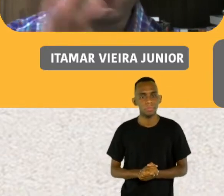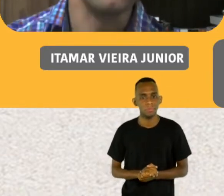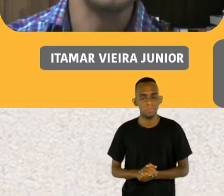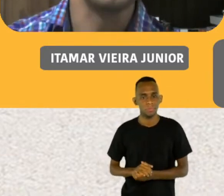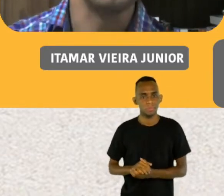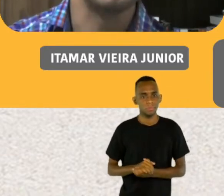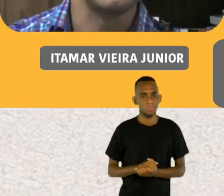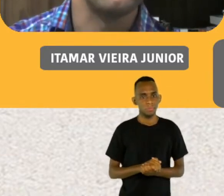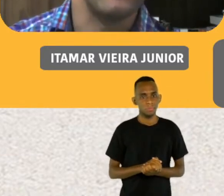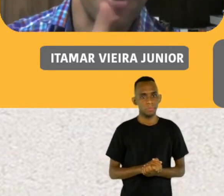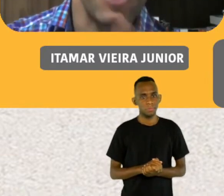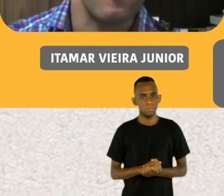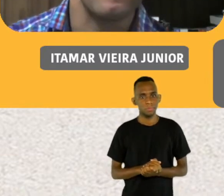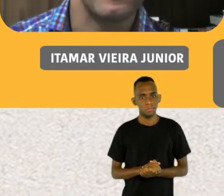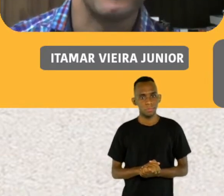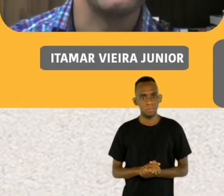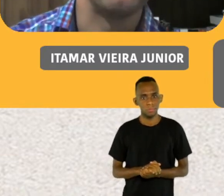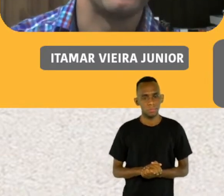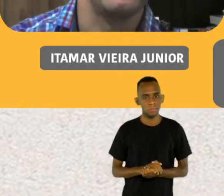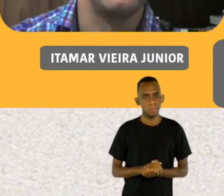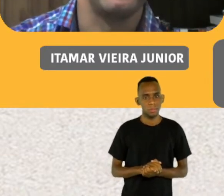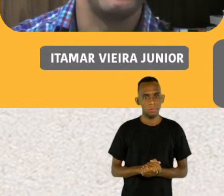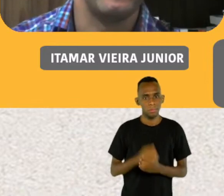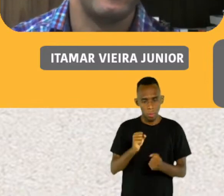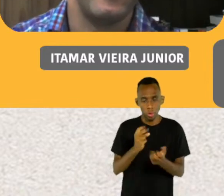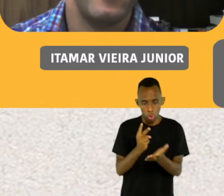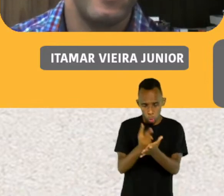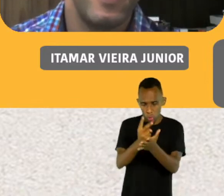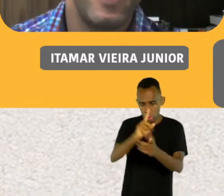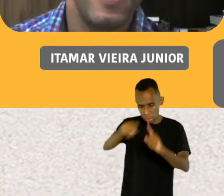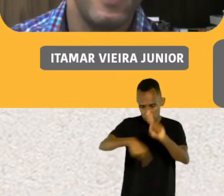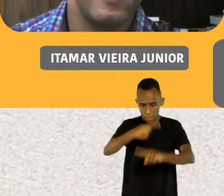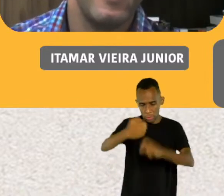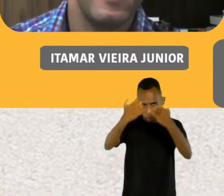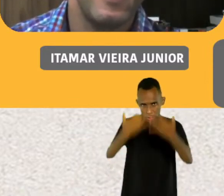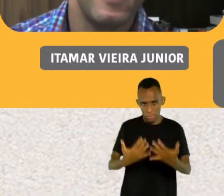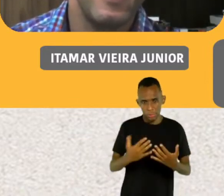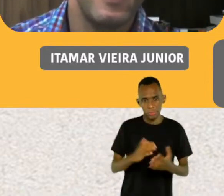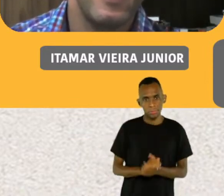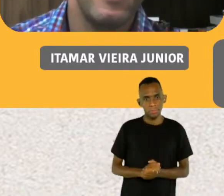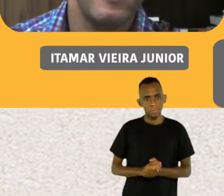Por favor, continue, Sérgio. Depois eu vou falar também. Eu também estou doido de falar.